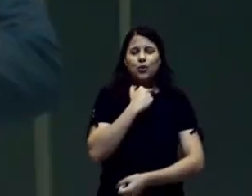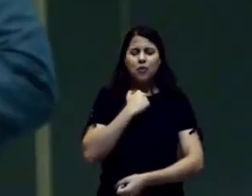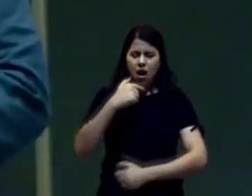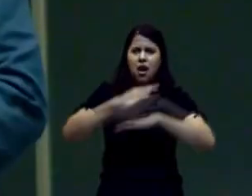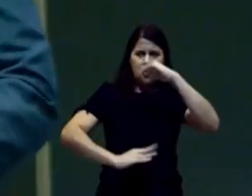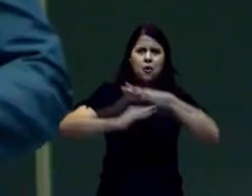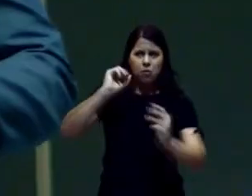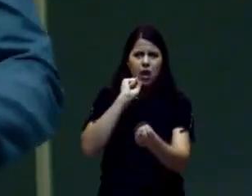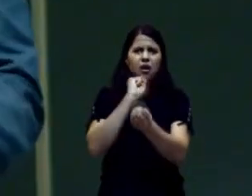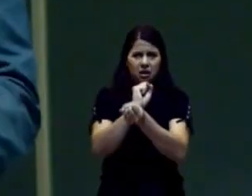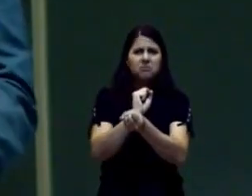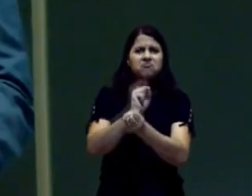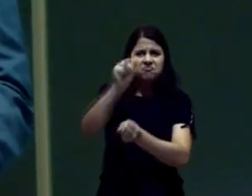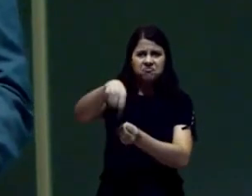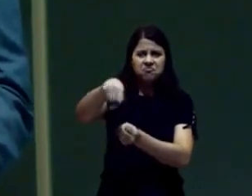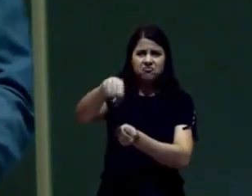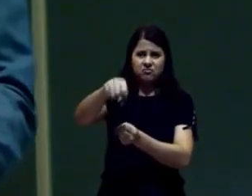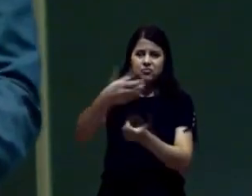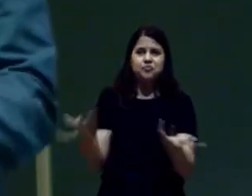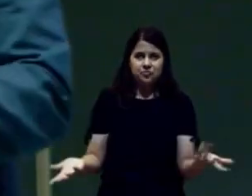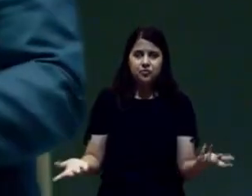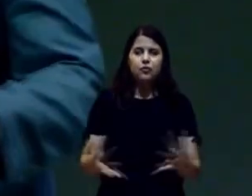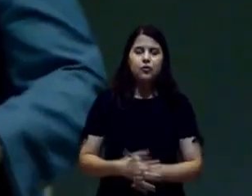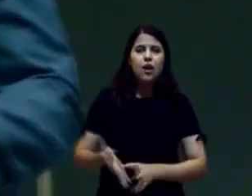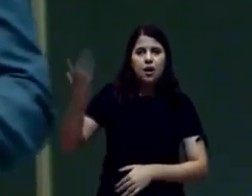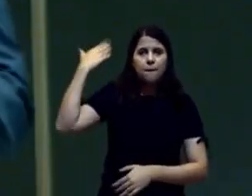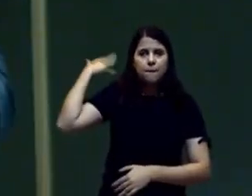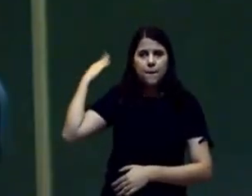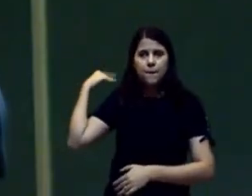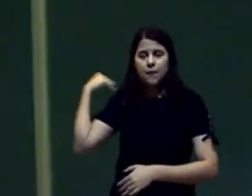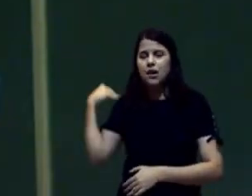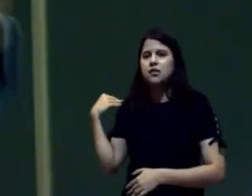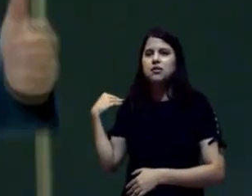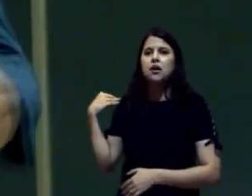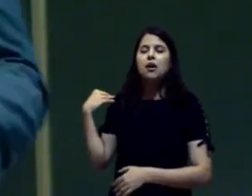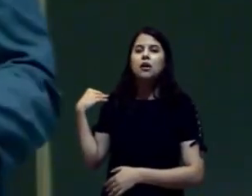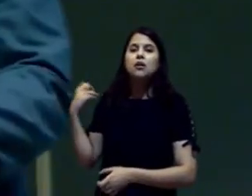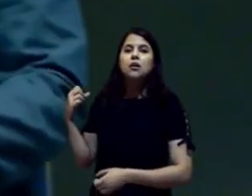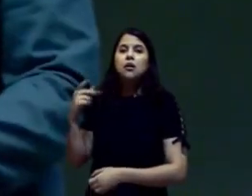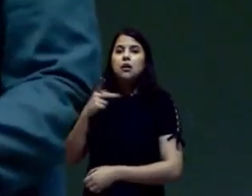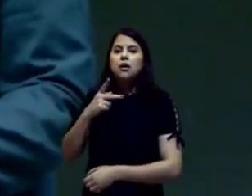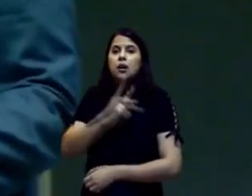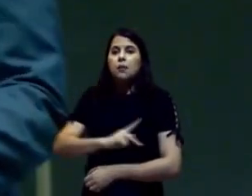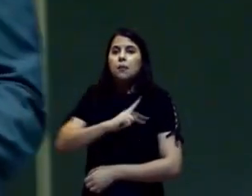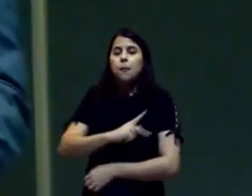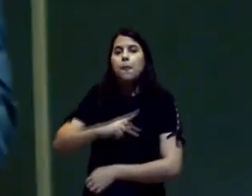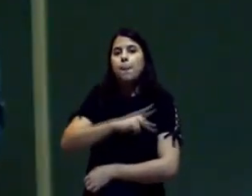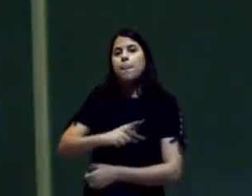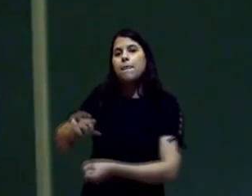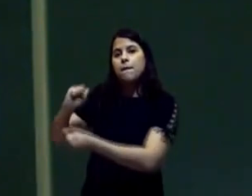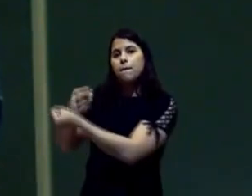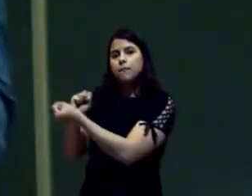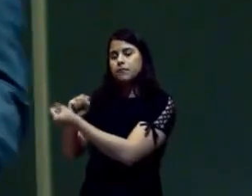estão algemadas. Agora, Paulo não estava numa prisão domiciliar, como nós aprendemos com o nosso pastor nos cultos passados. Paulo não estava numa